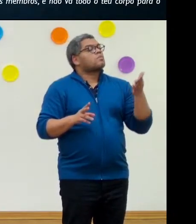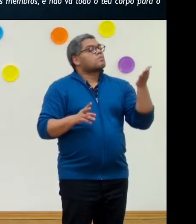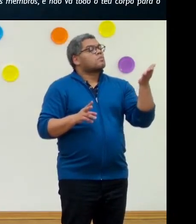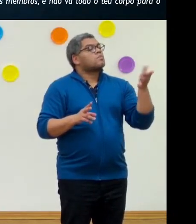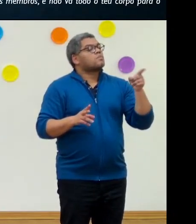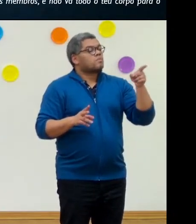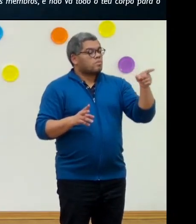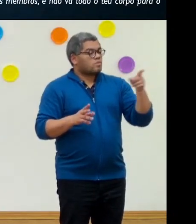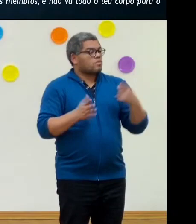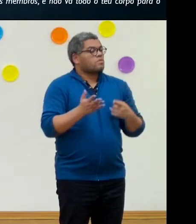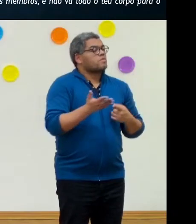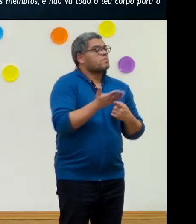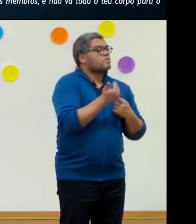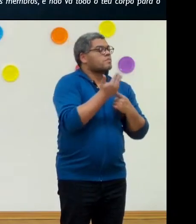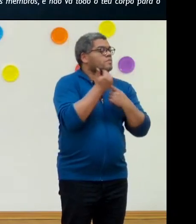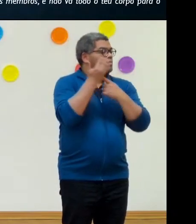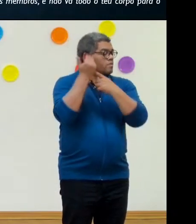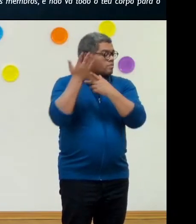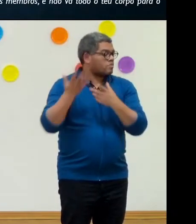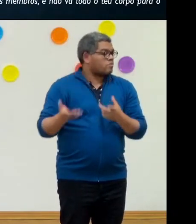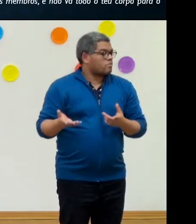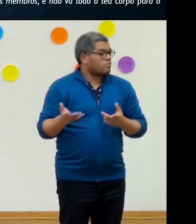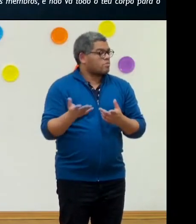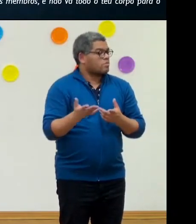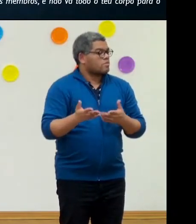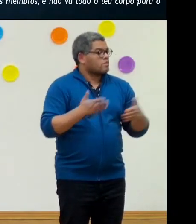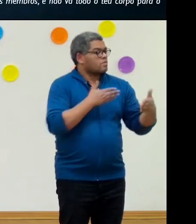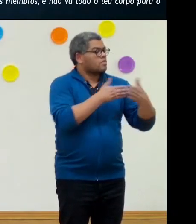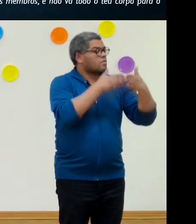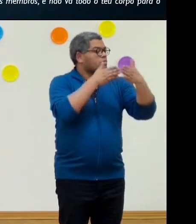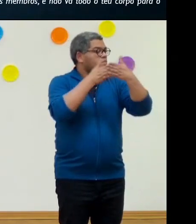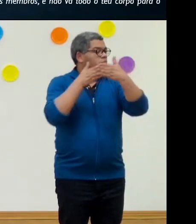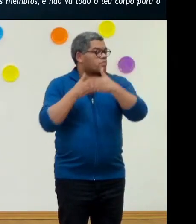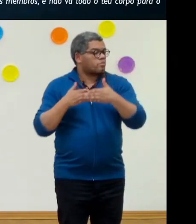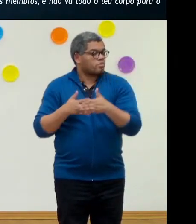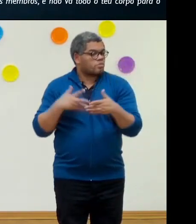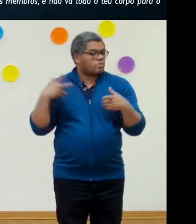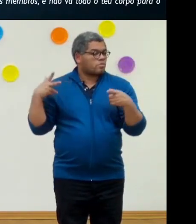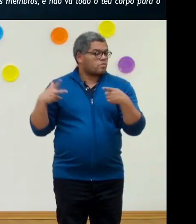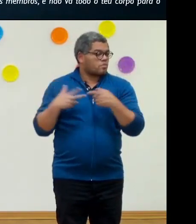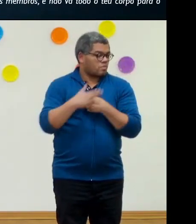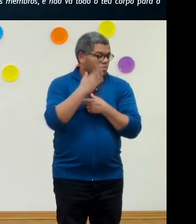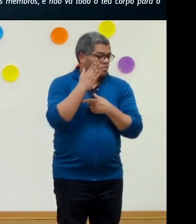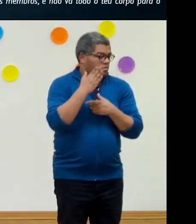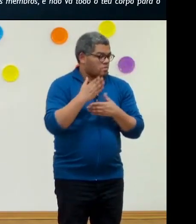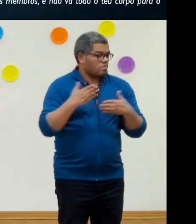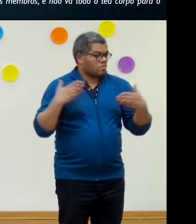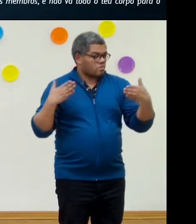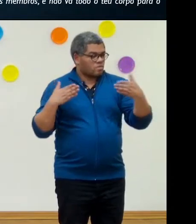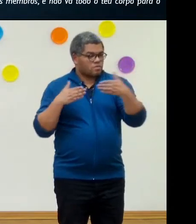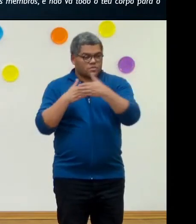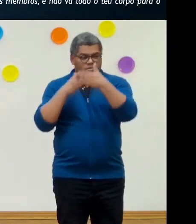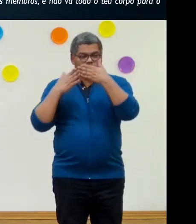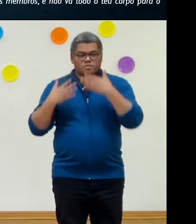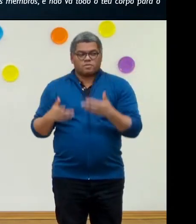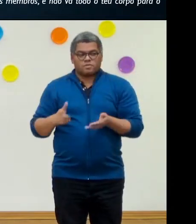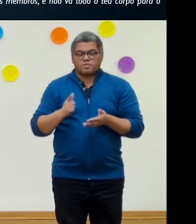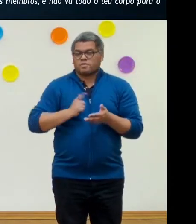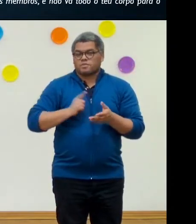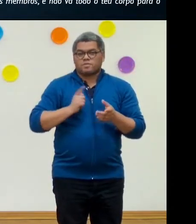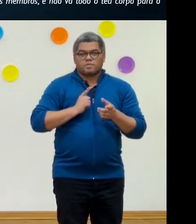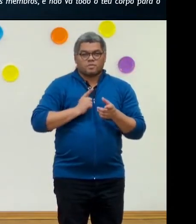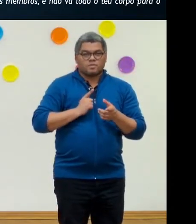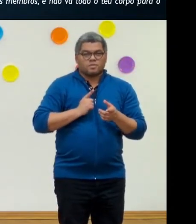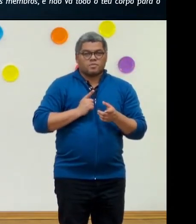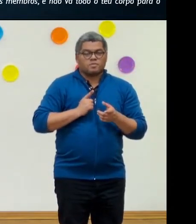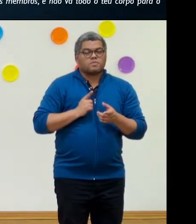de TI. Um termo que restringe, um termo que corta, bloqueia. Acho que bloquear é o melhor termo, né? Existem termos que